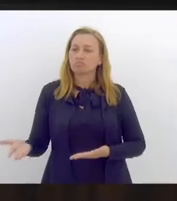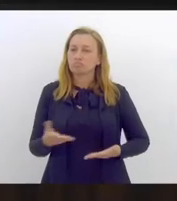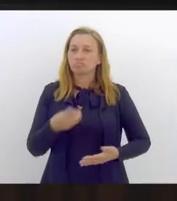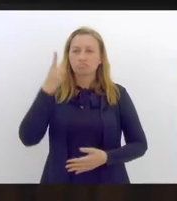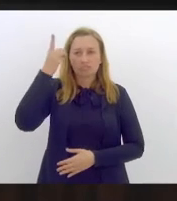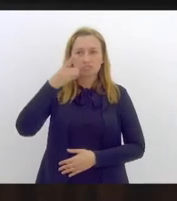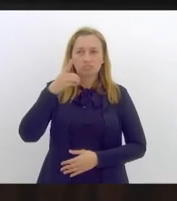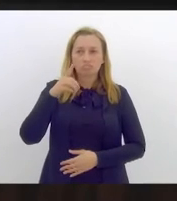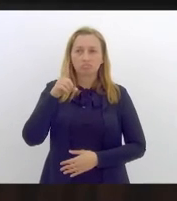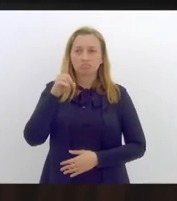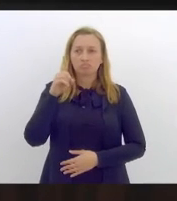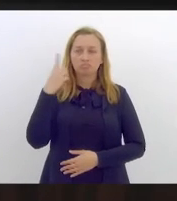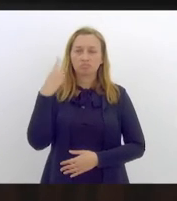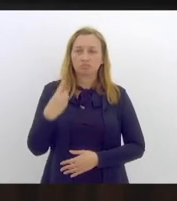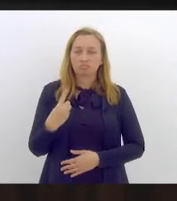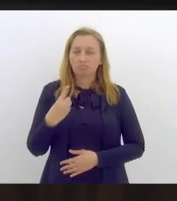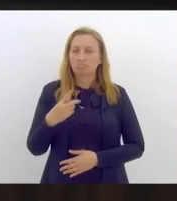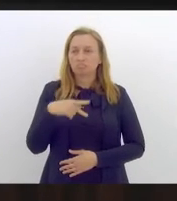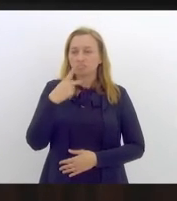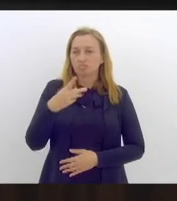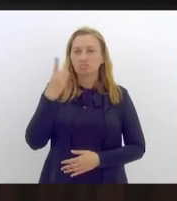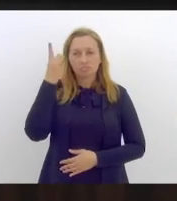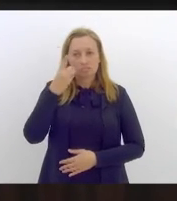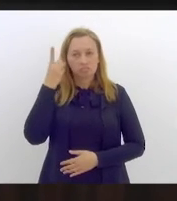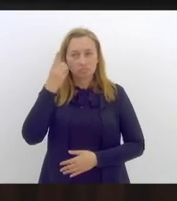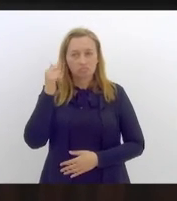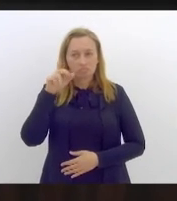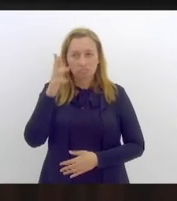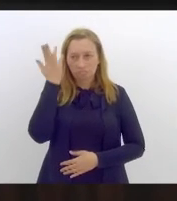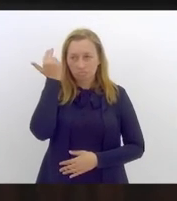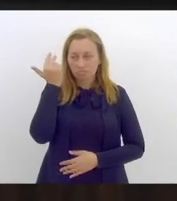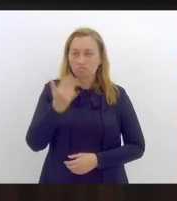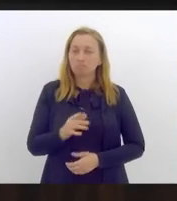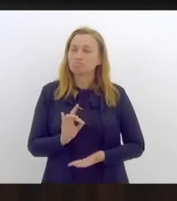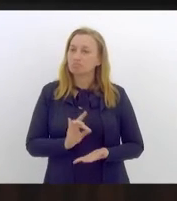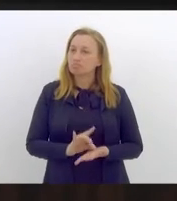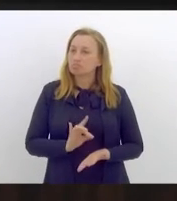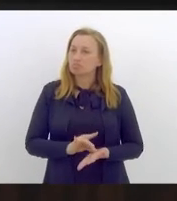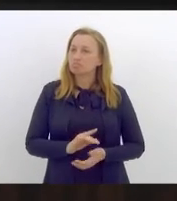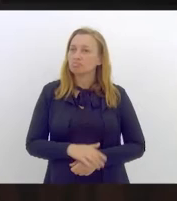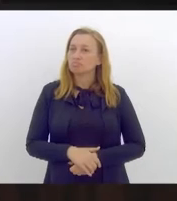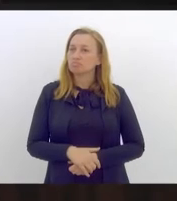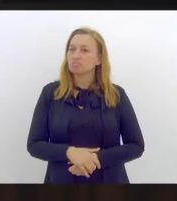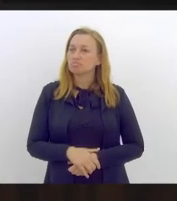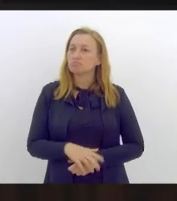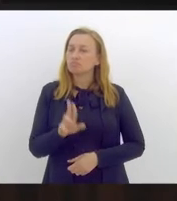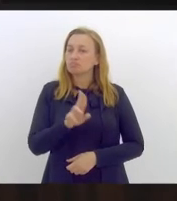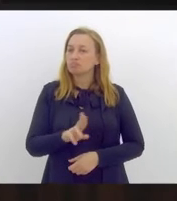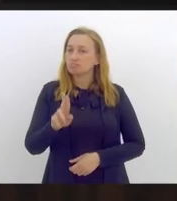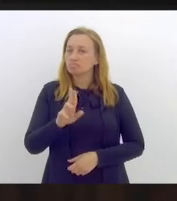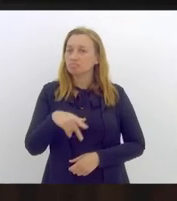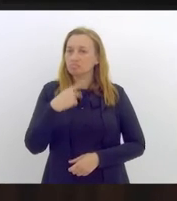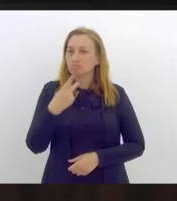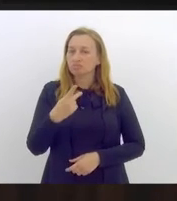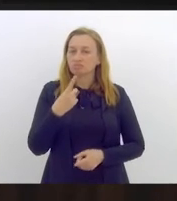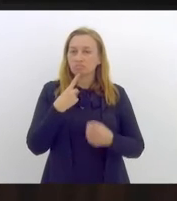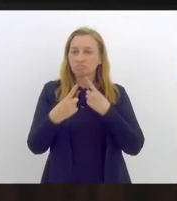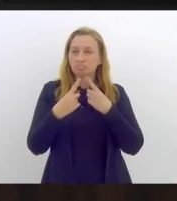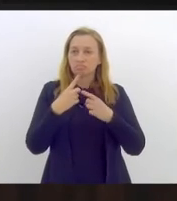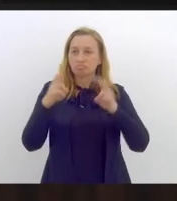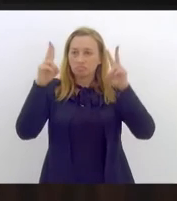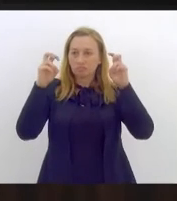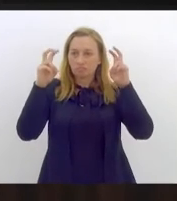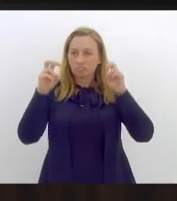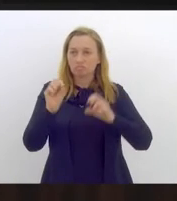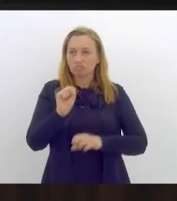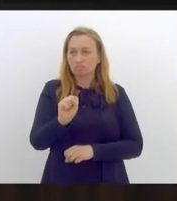deputada Dânia Monteiro e dizer, deputado Eriomar, que, na verdade, fizeram uso da fala para debater o tema